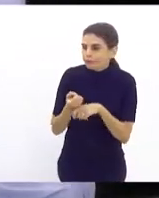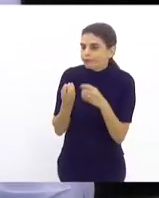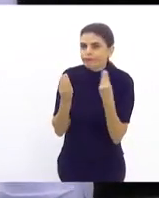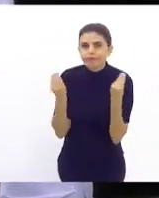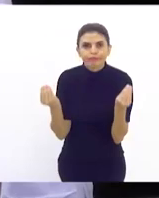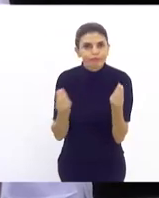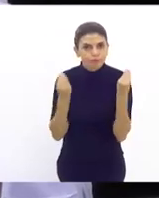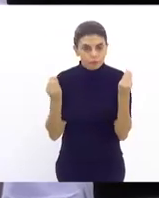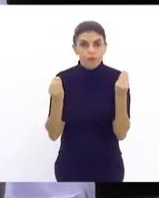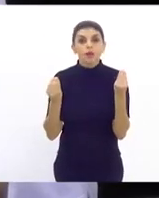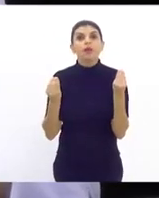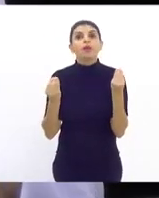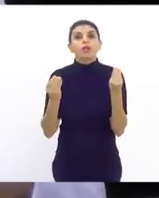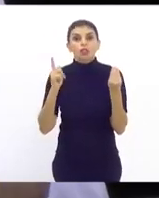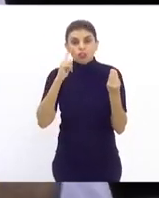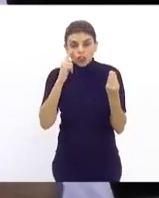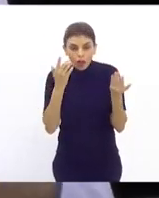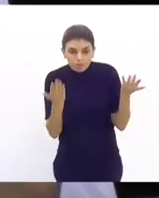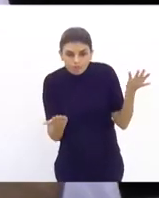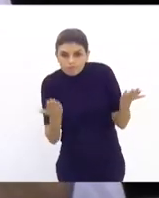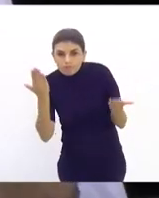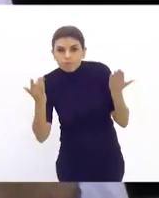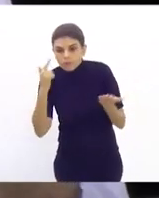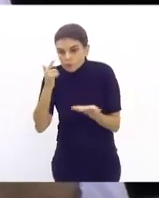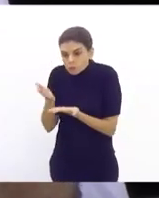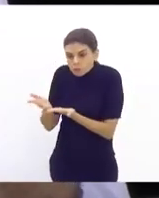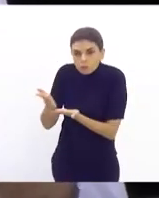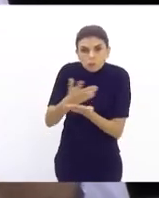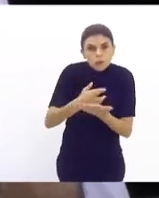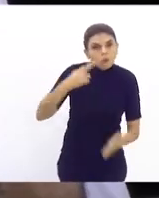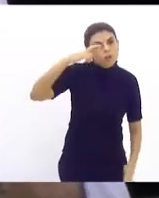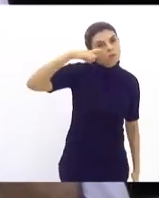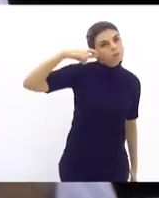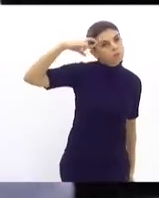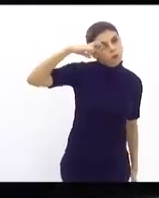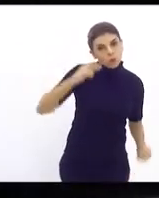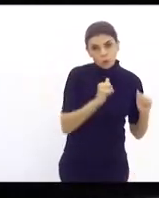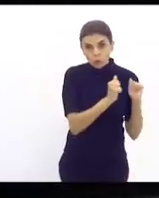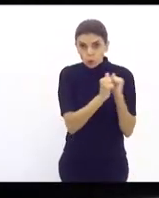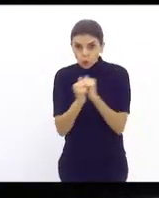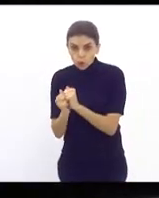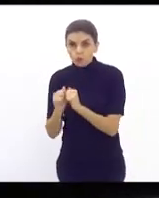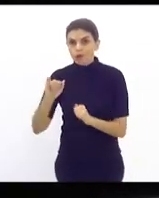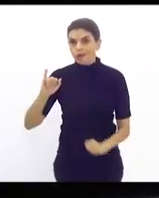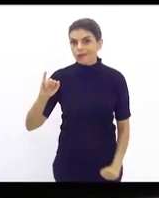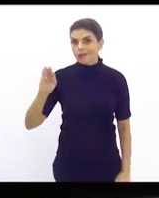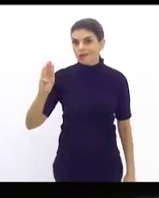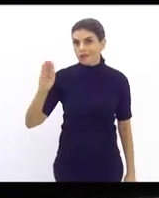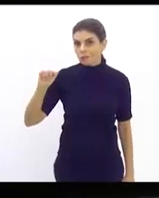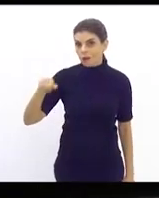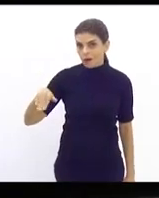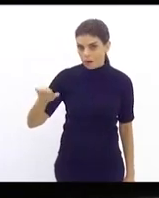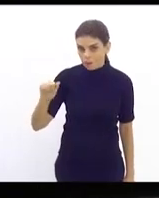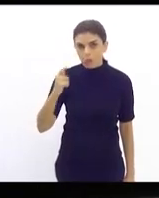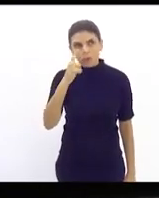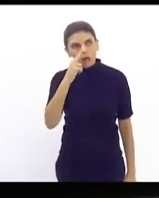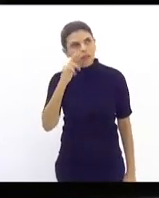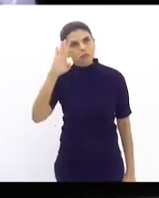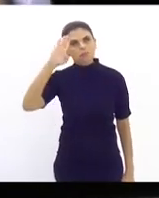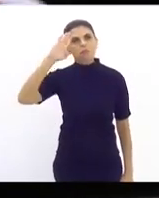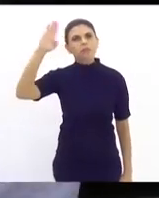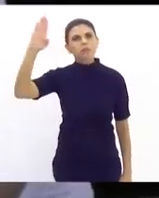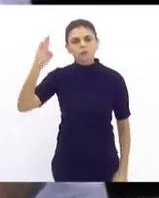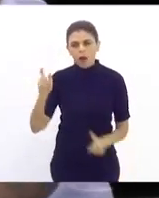é de um ridículo atroz, nós chegamos a fazer vistorias conjuntas com o IBAMA em cada uma, ou pelo menos nas